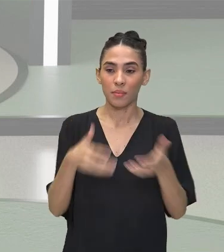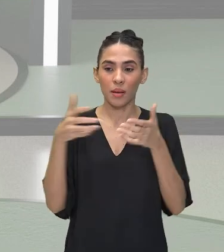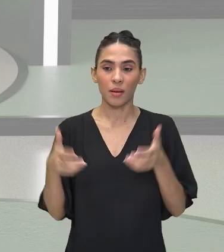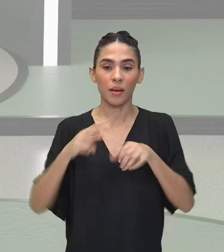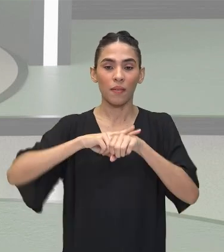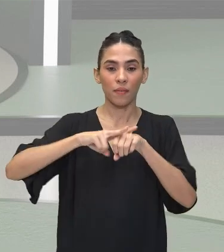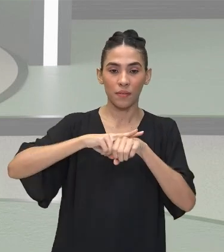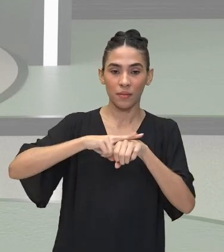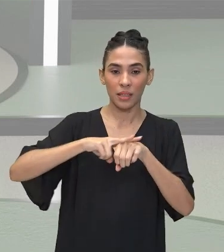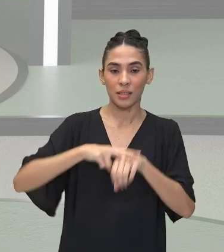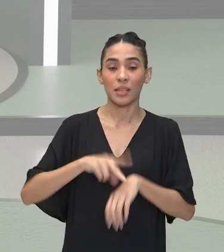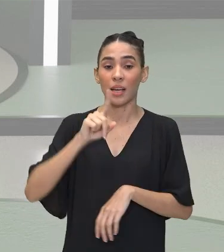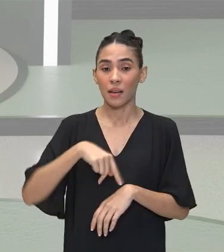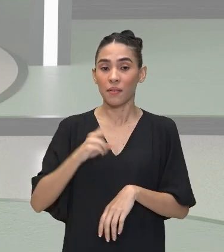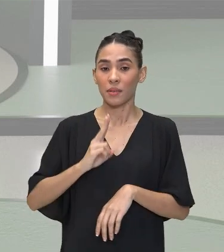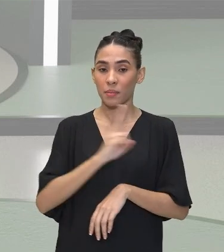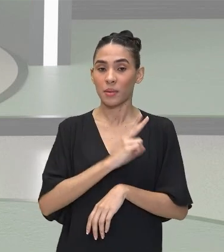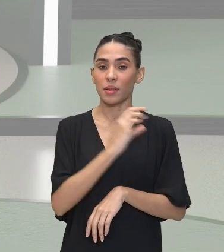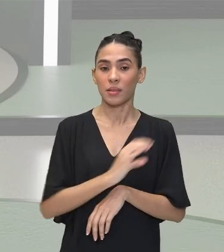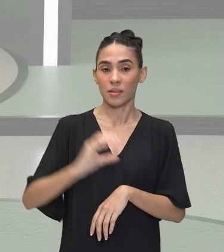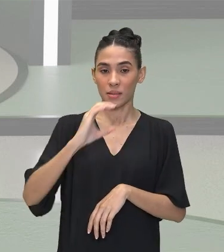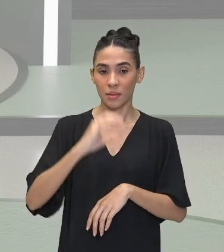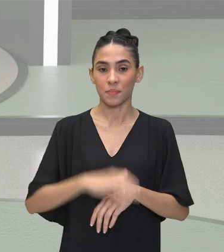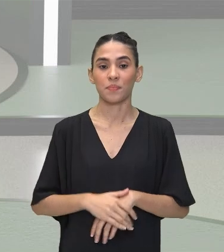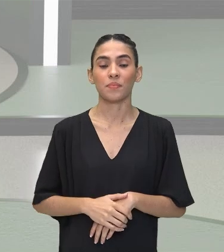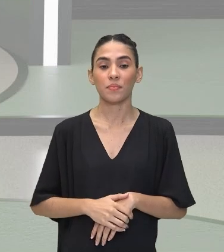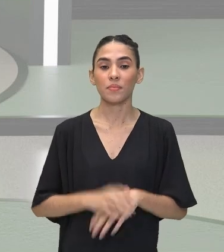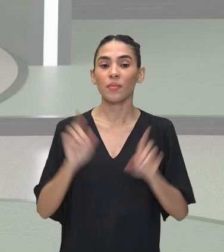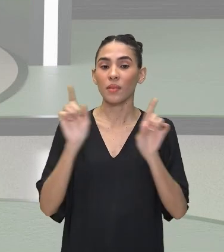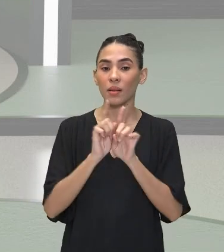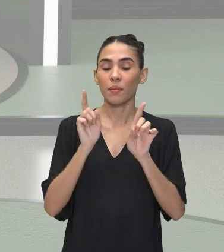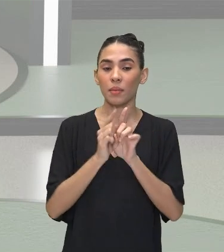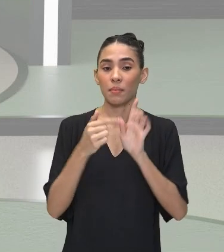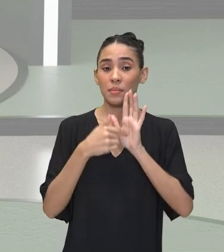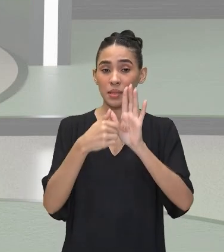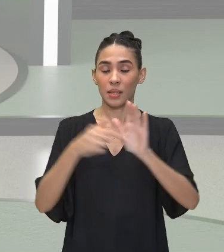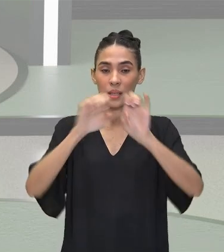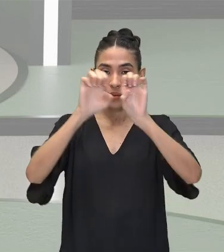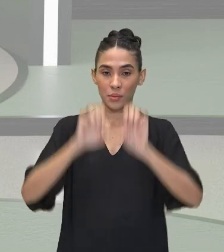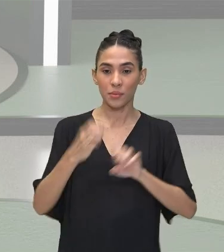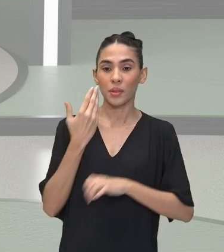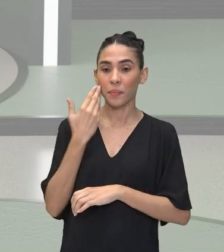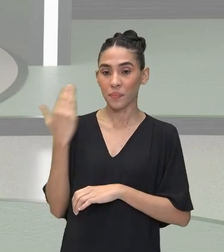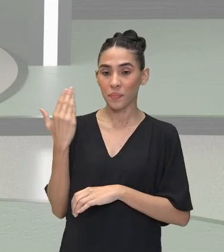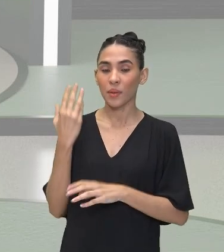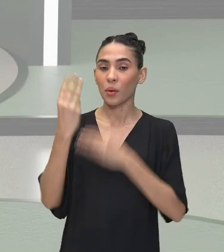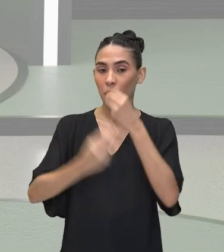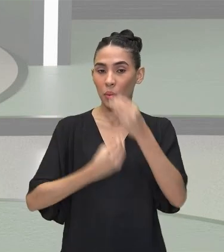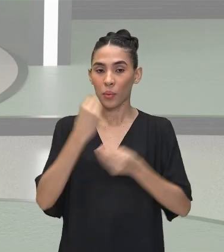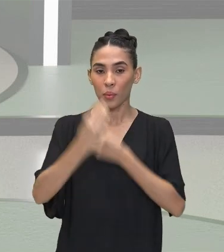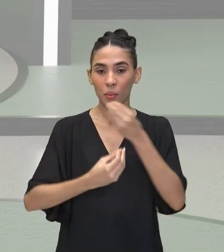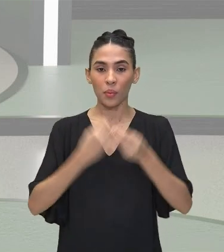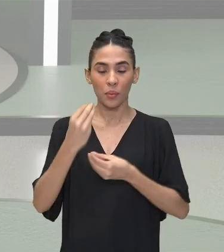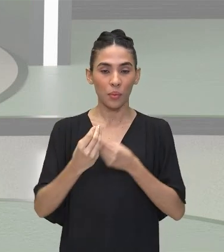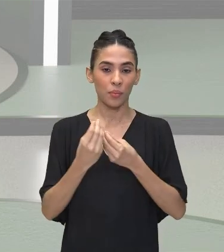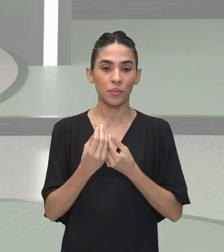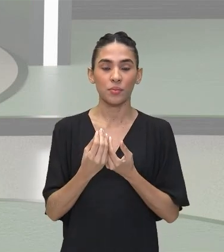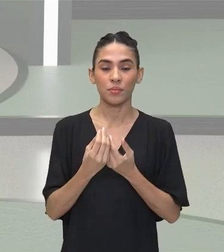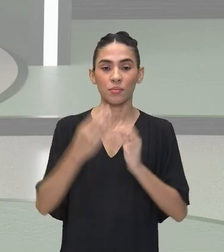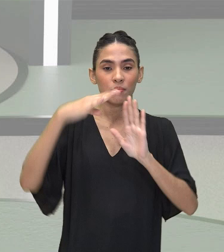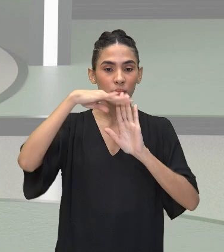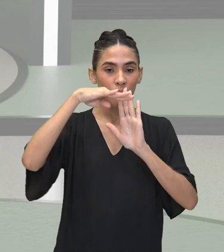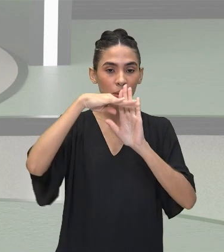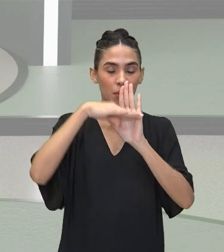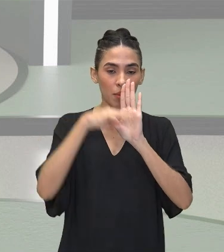vitamina C. Além dessas vitaminas, trouxe aqui um esqueminha para vocês verem como é que a gente tem aqui a classificação